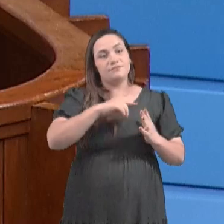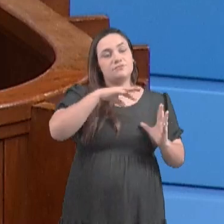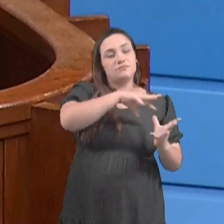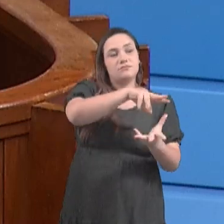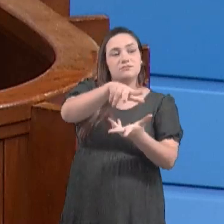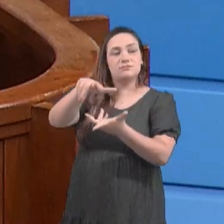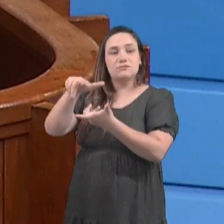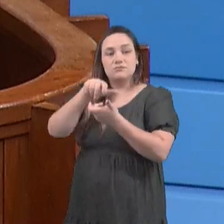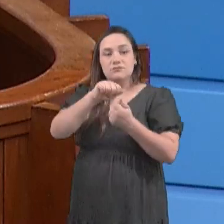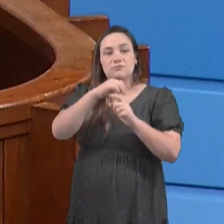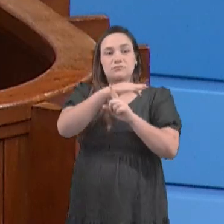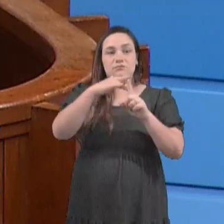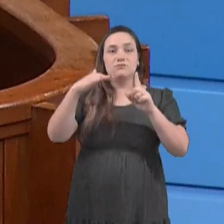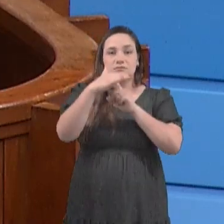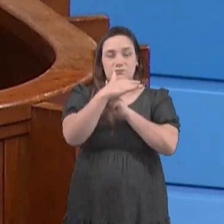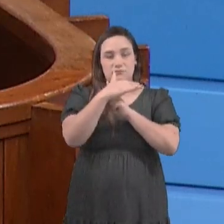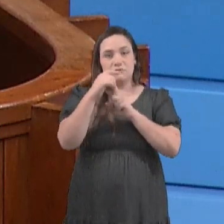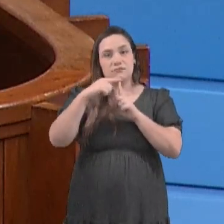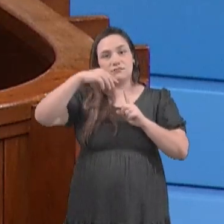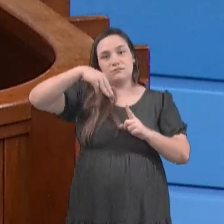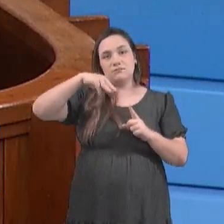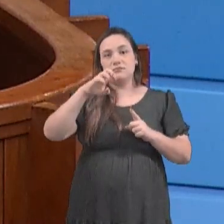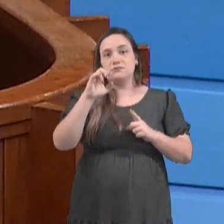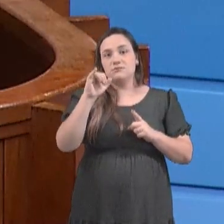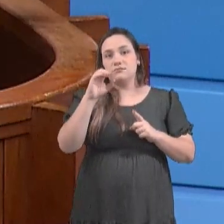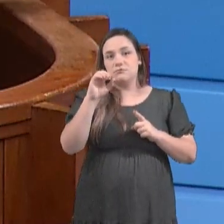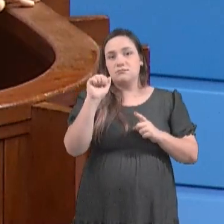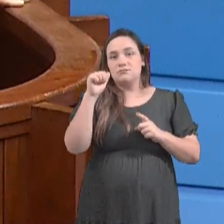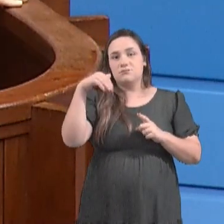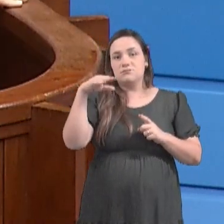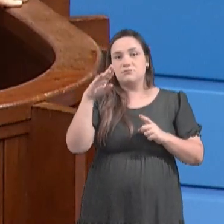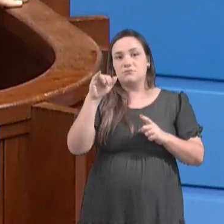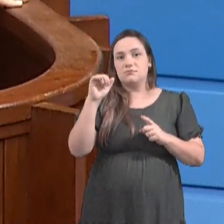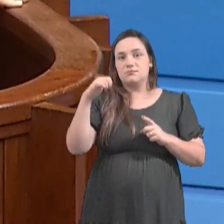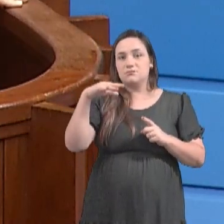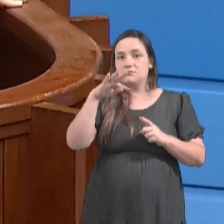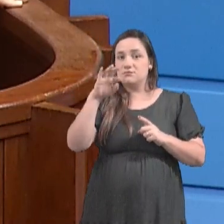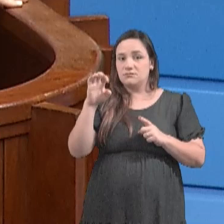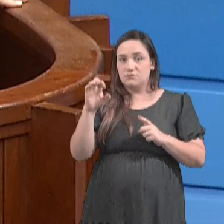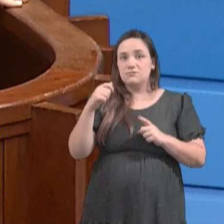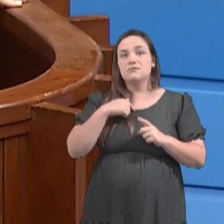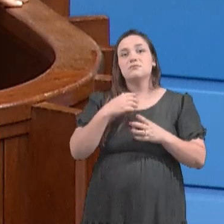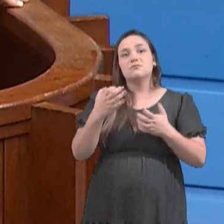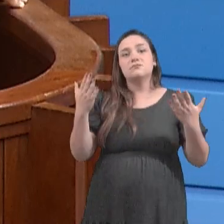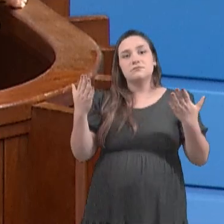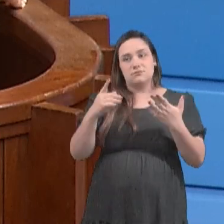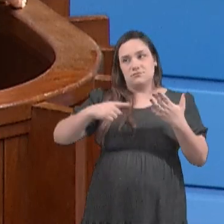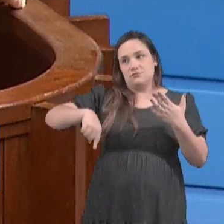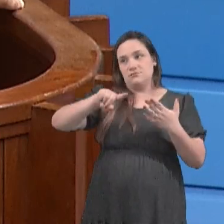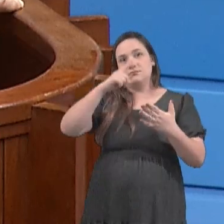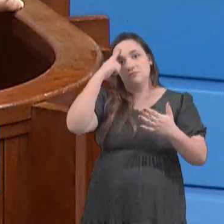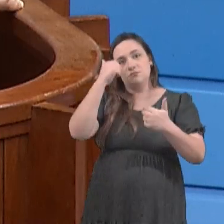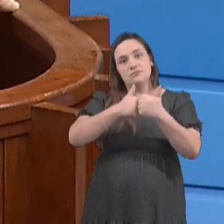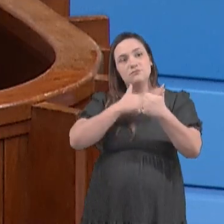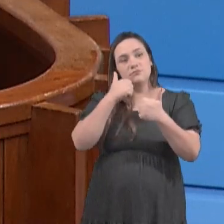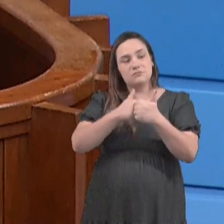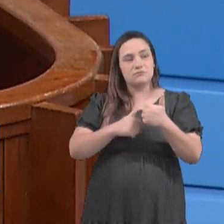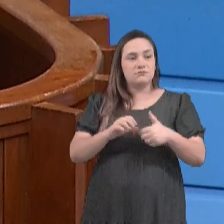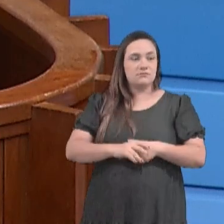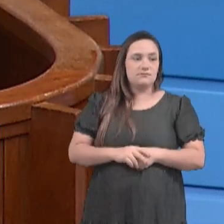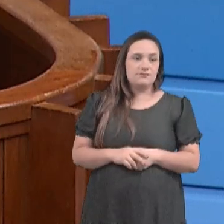presidente. E eu venho trazer aqui uma reflexão aos meus pares e